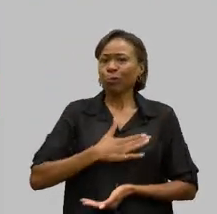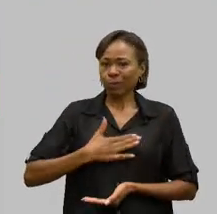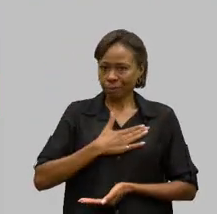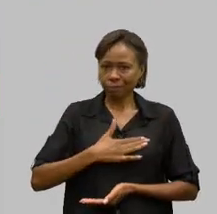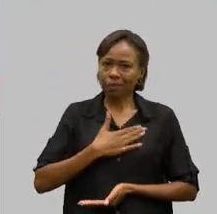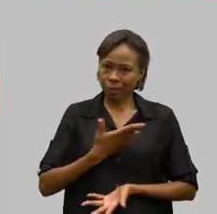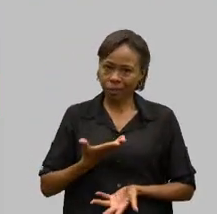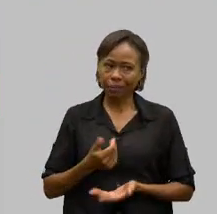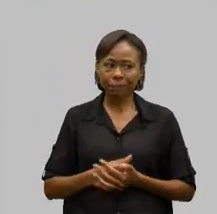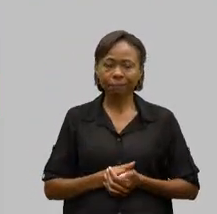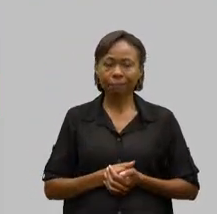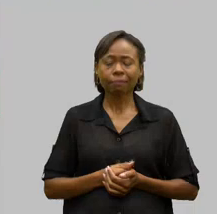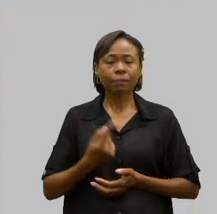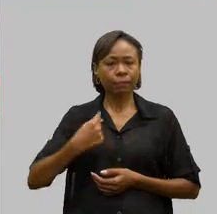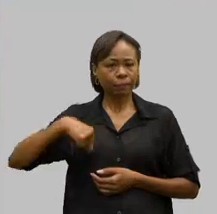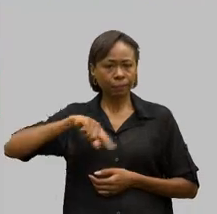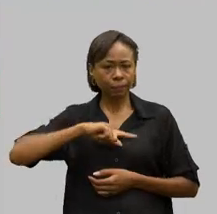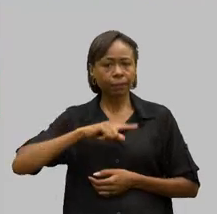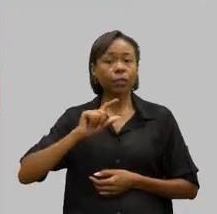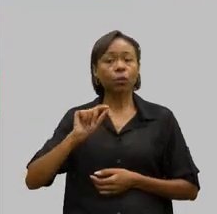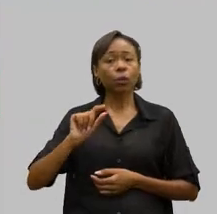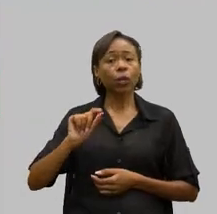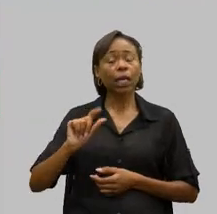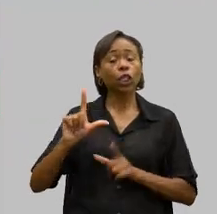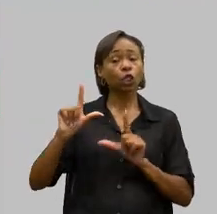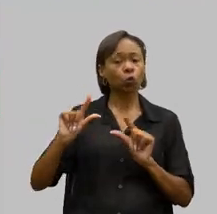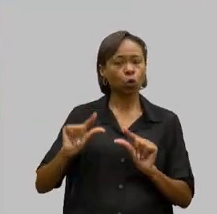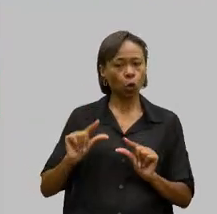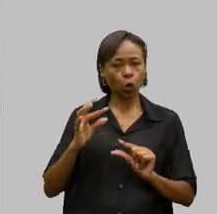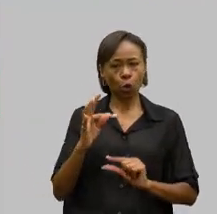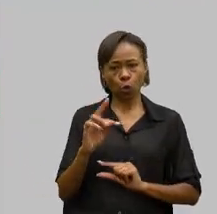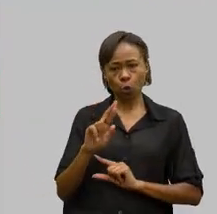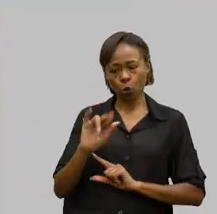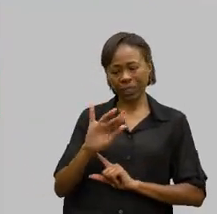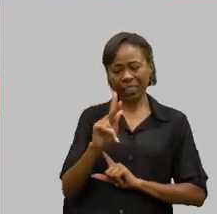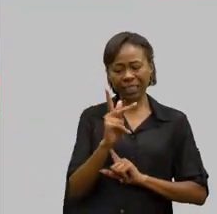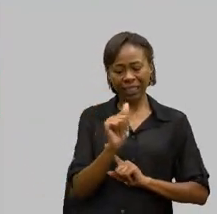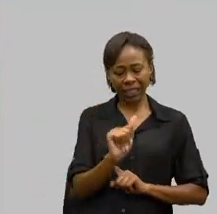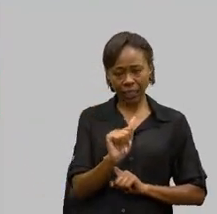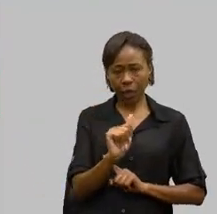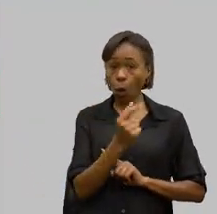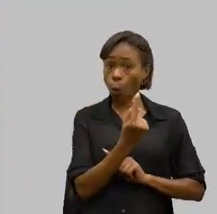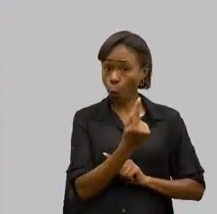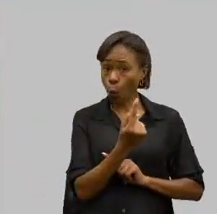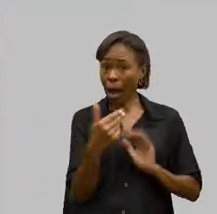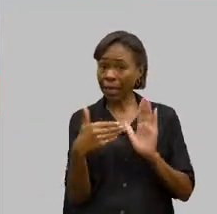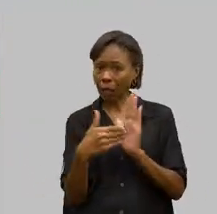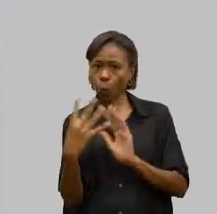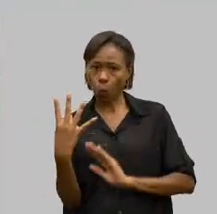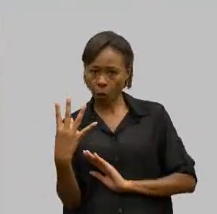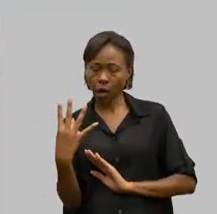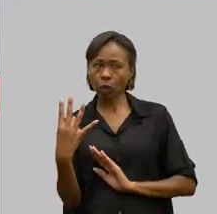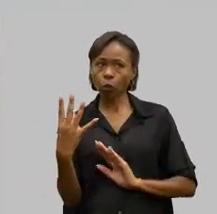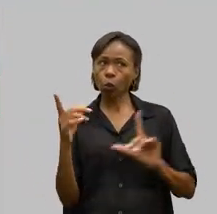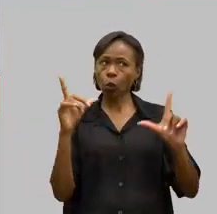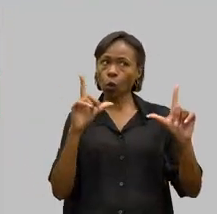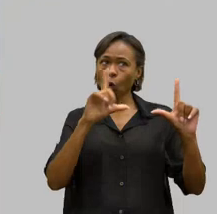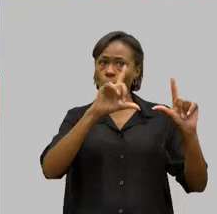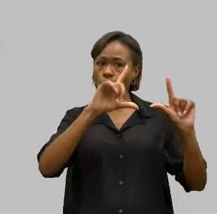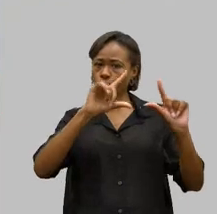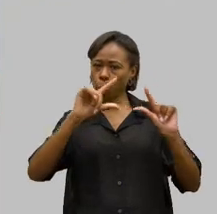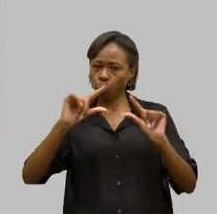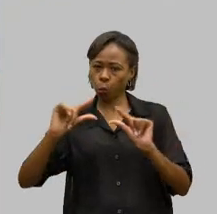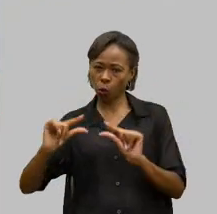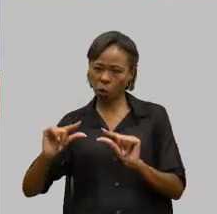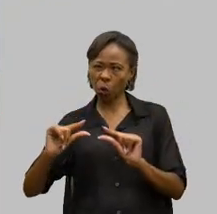Então, nós fizemos uma redução do trilhas 1 até o trilhas 4, uma redução drástica. Hoje, se eu não me engano, no último trilhas foram apenas